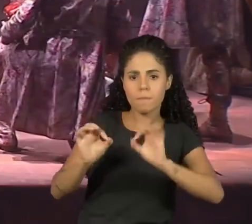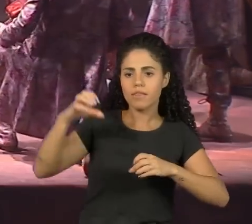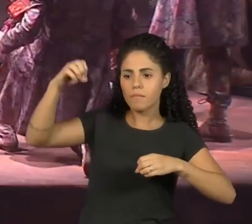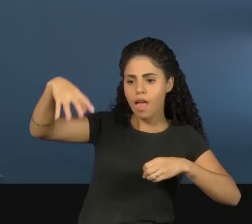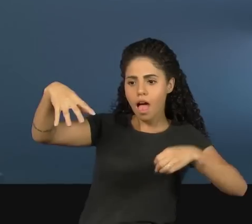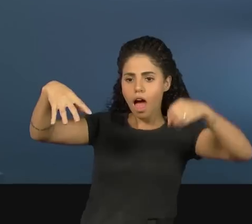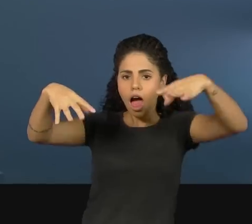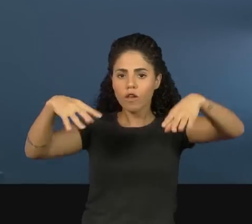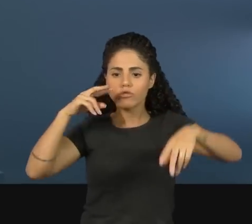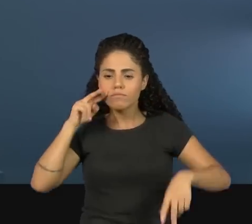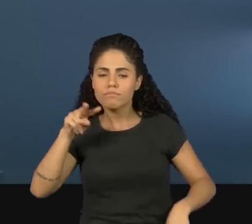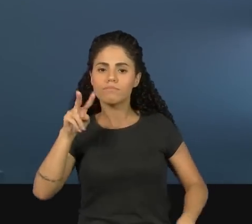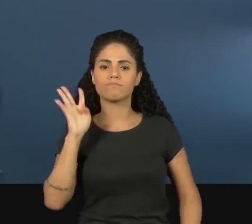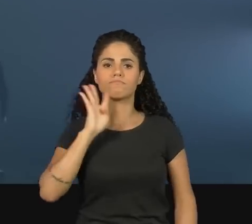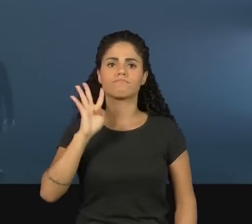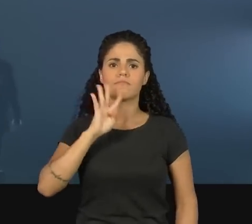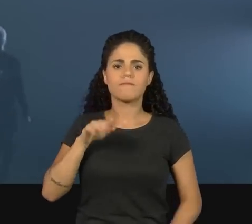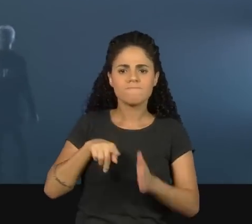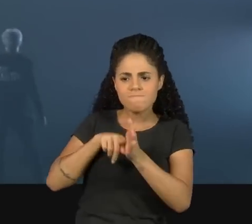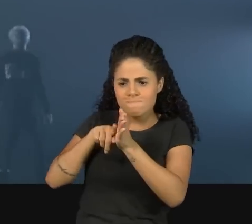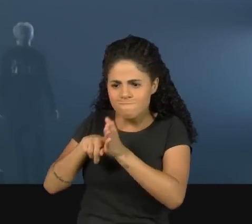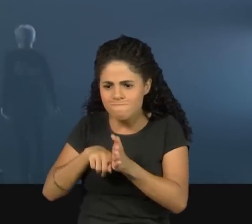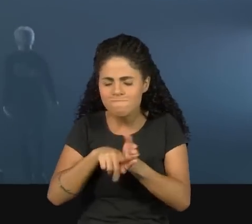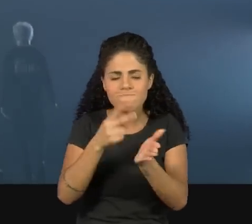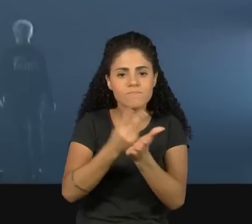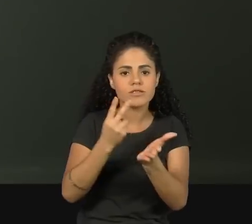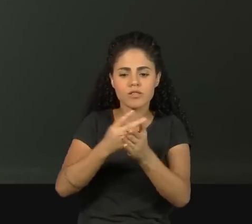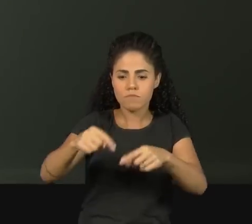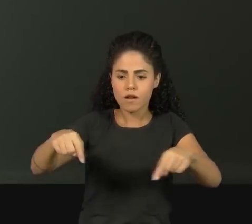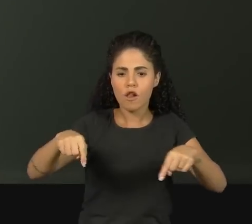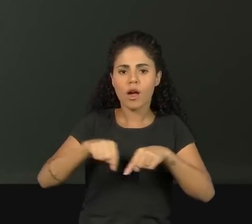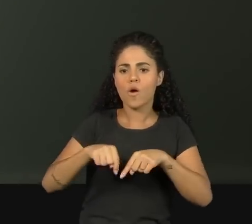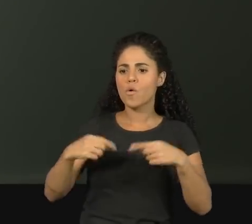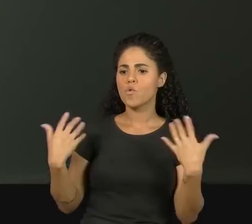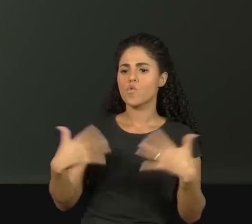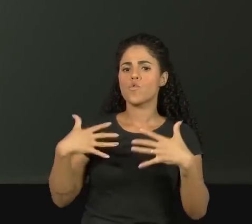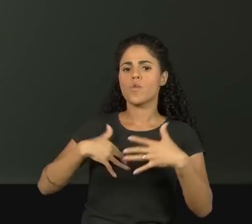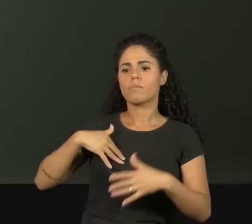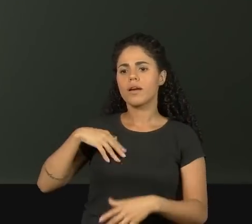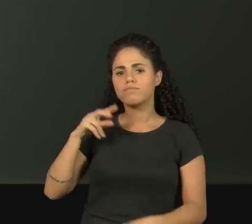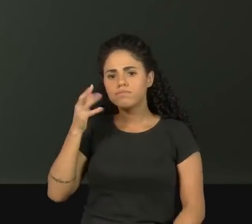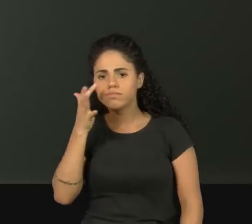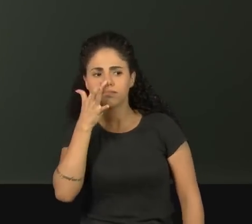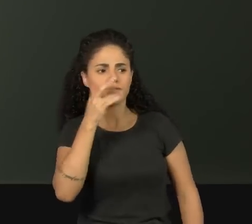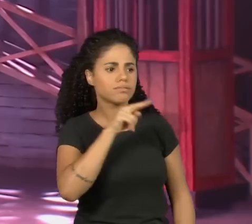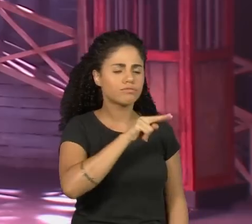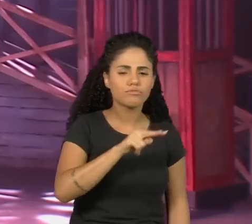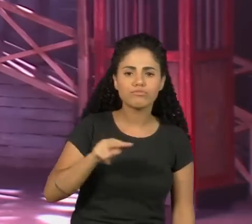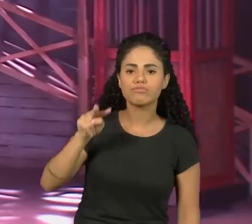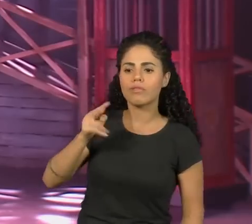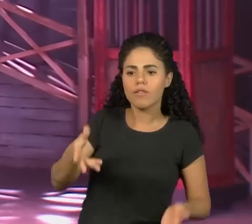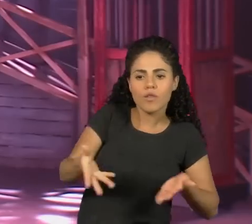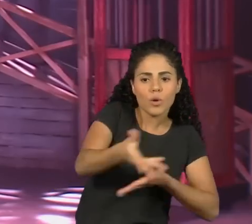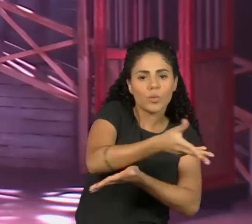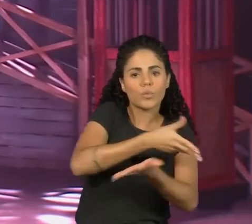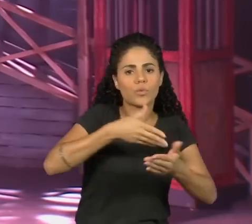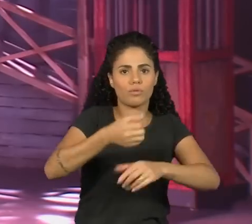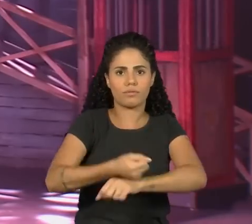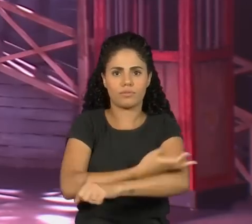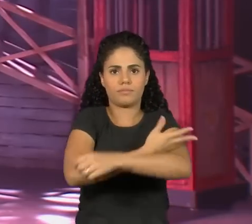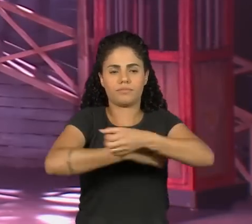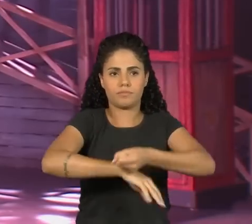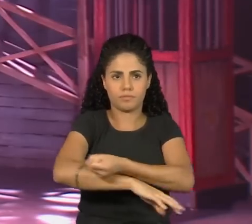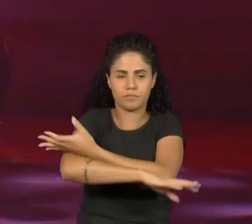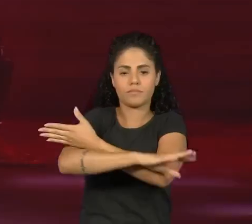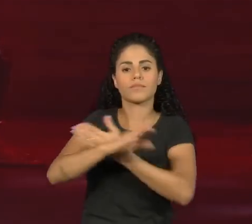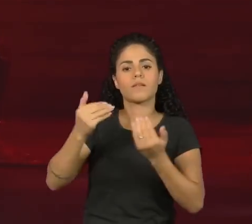iluminação, numa busca incansável por ambientes e atmosferas que provoquem a integração emocional com